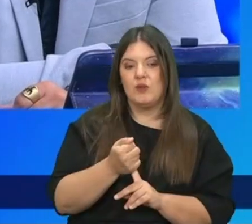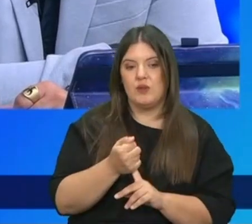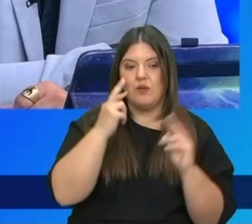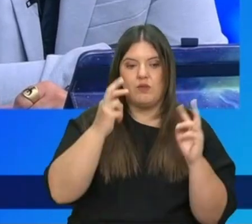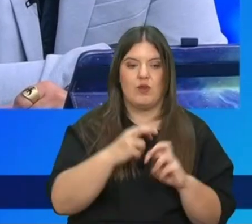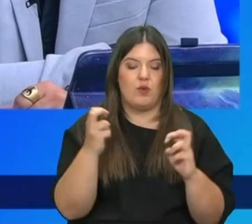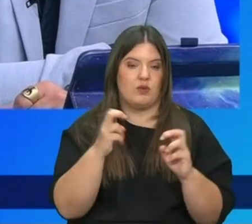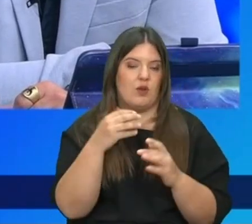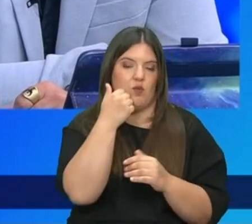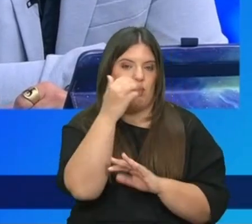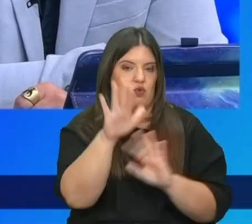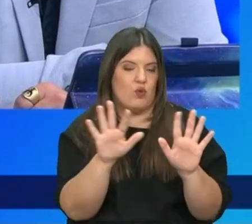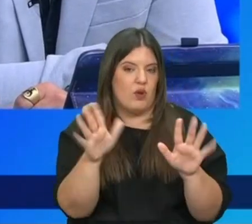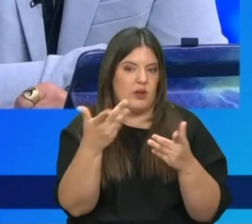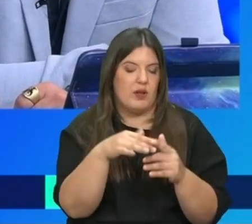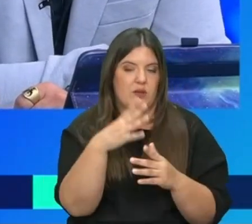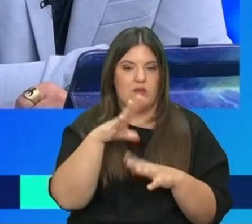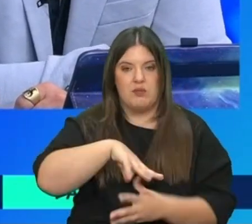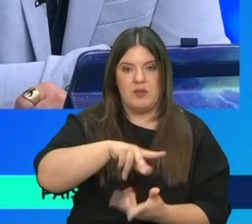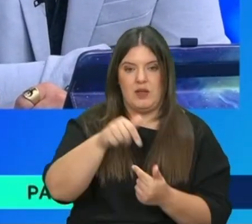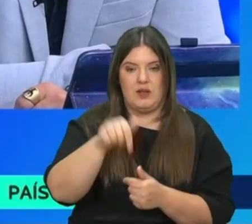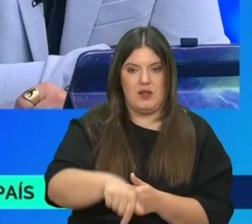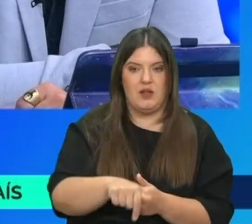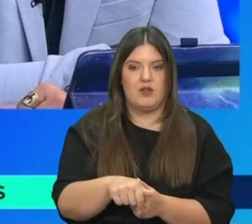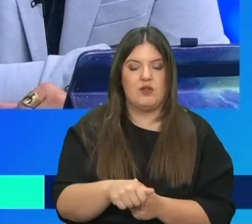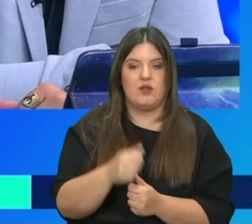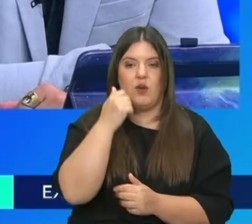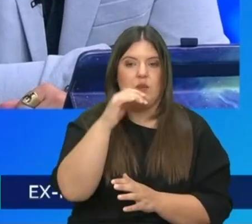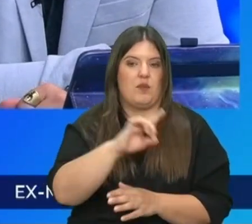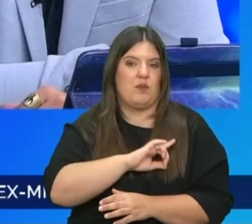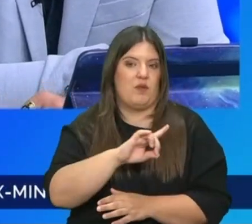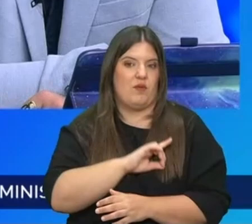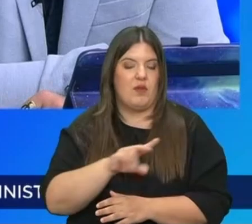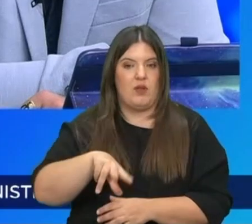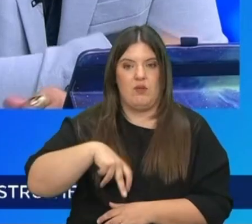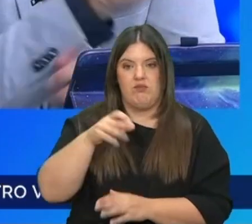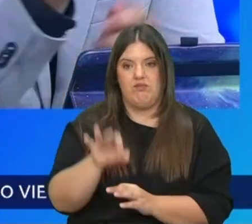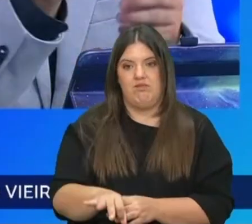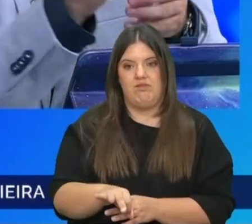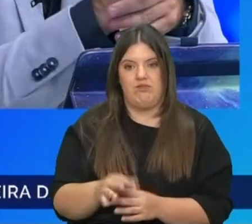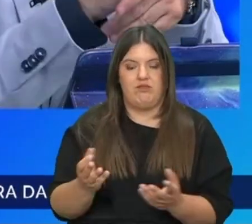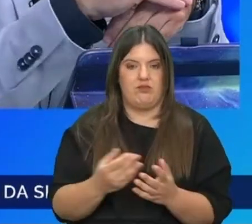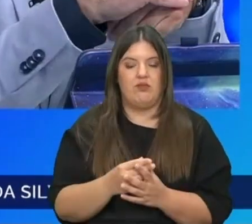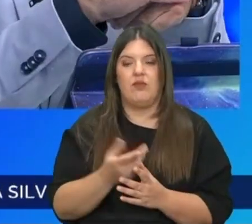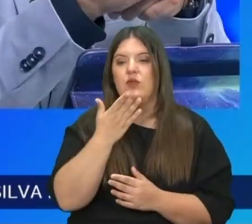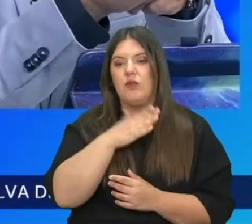museu qualquer deste planeta ou numa galeria privada de um milionário perfeitamente excêntrico,